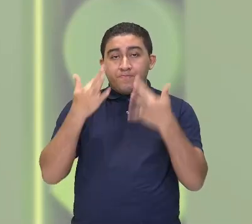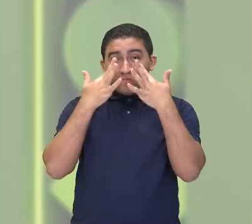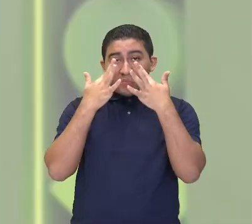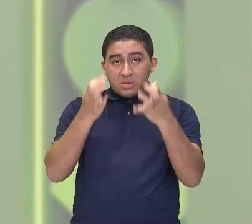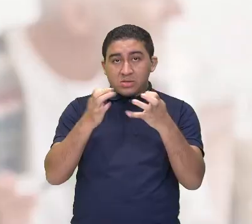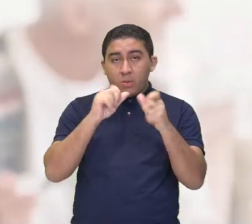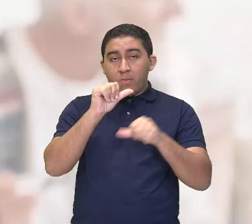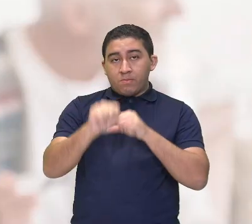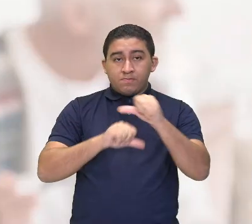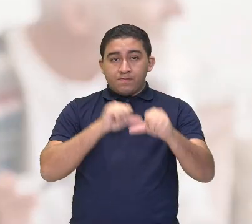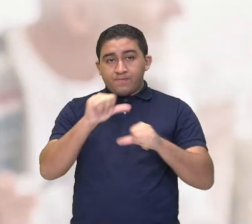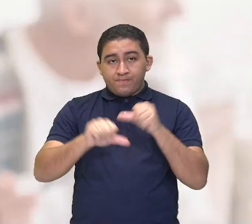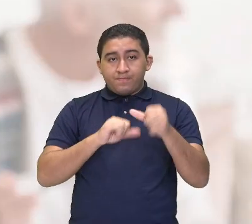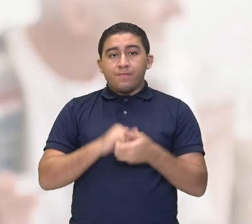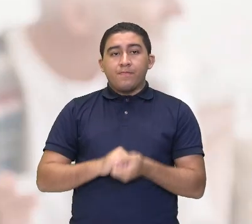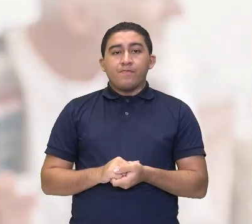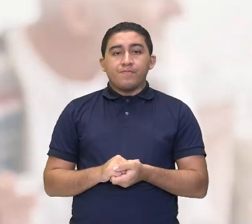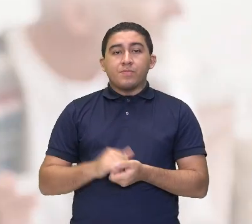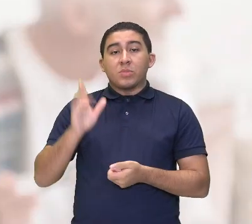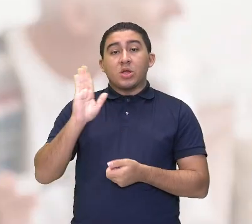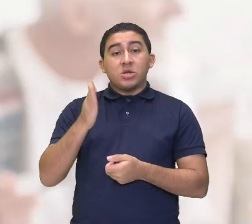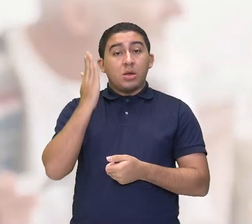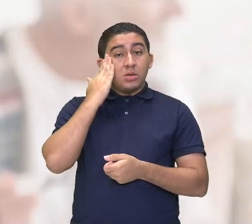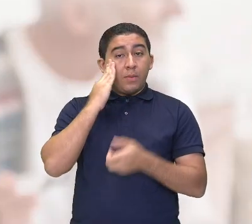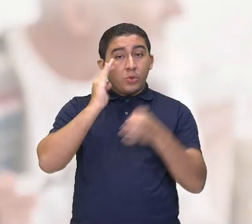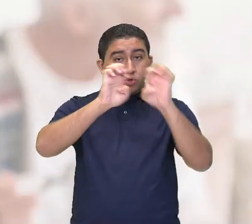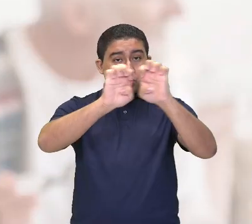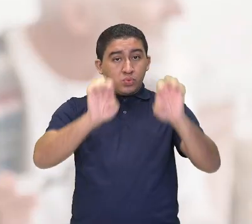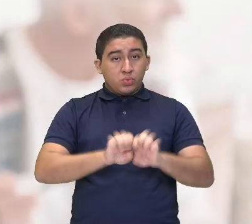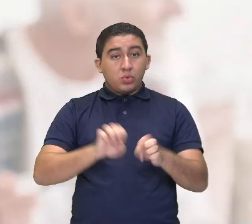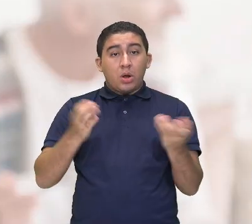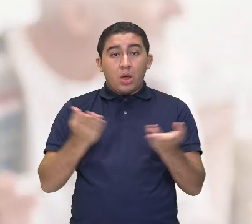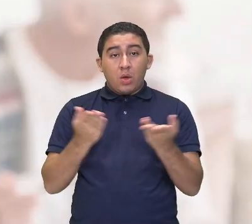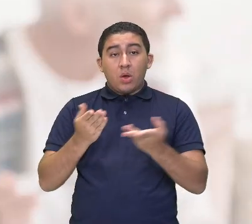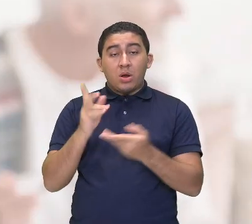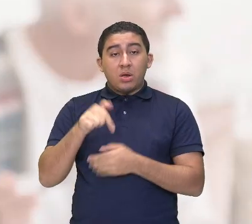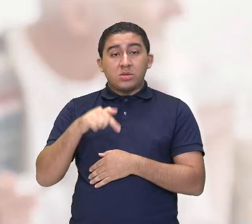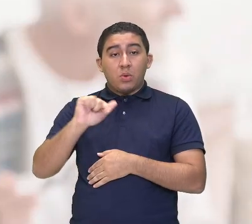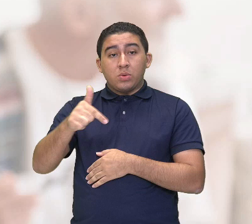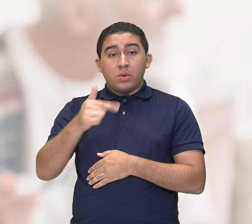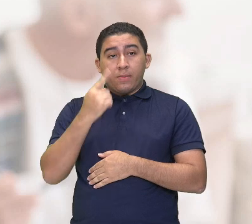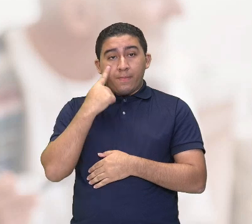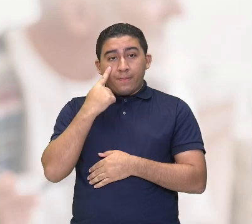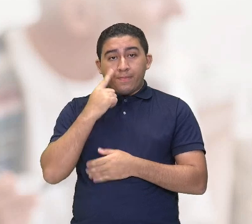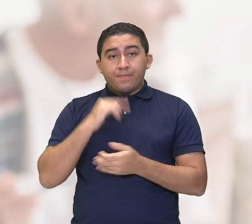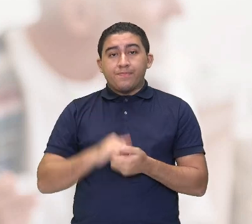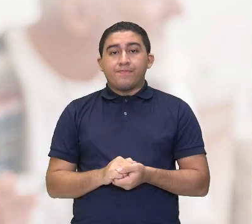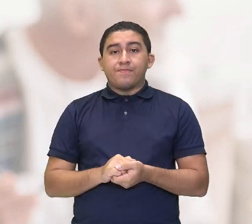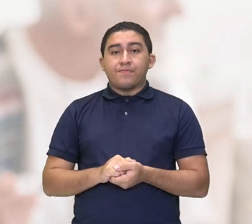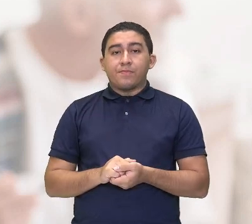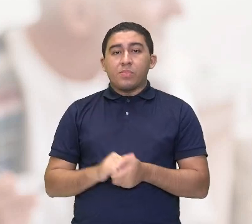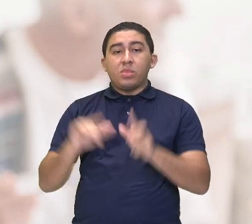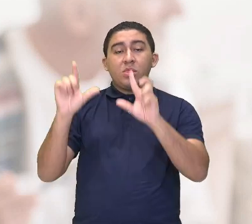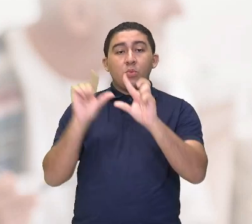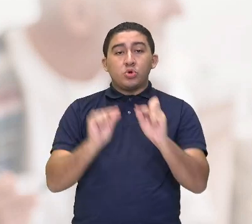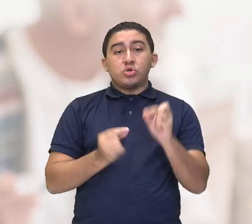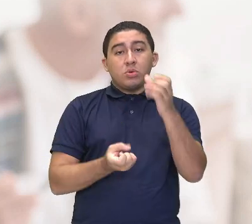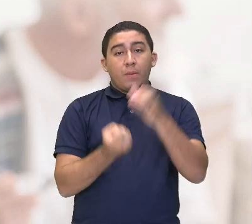mudanças funcionais. A gente viu as estruturais, agora as funcionais. Redução na produção